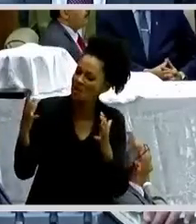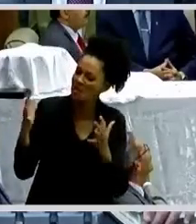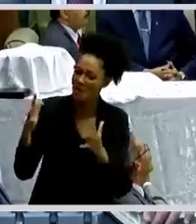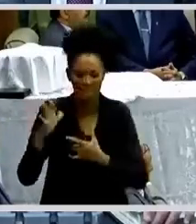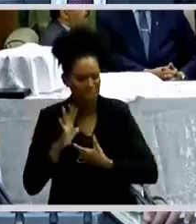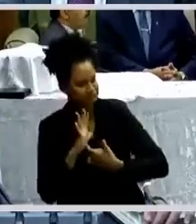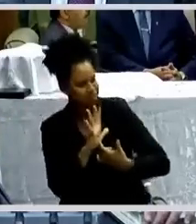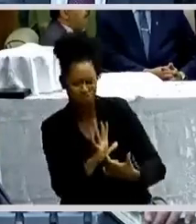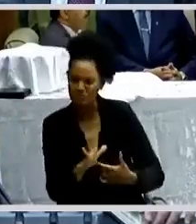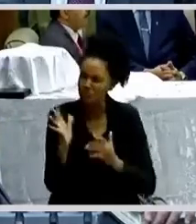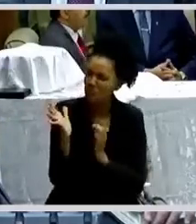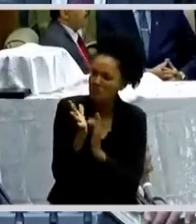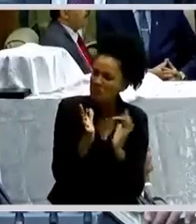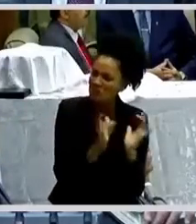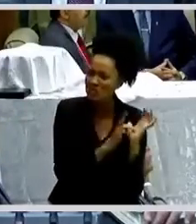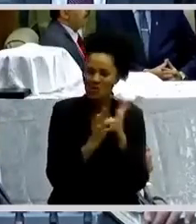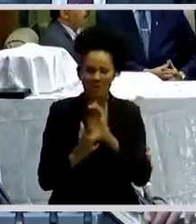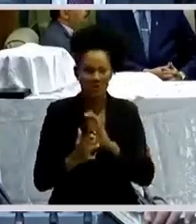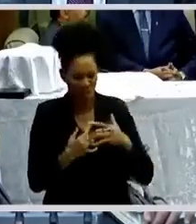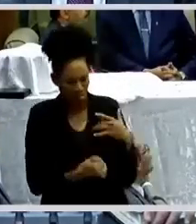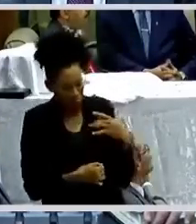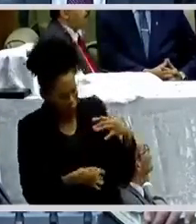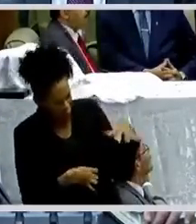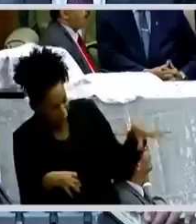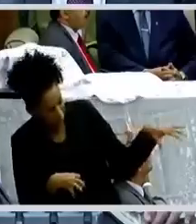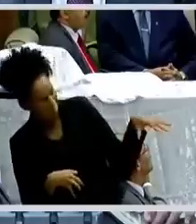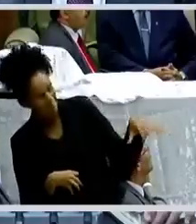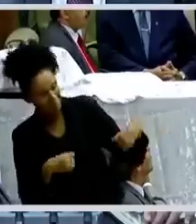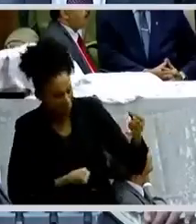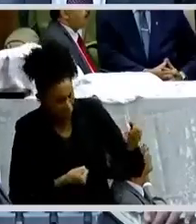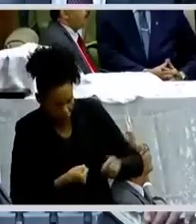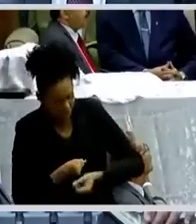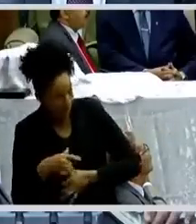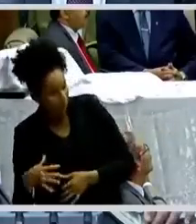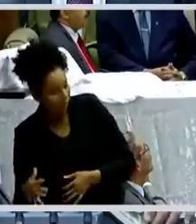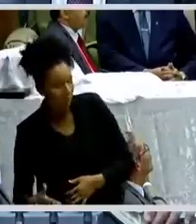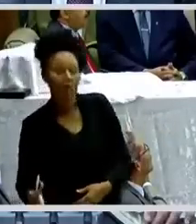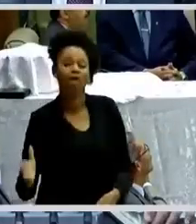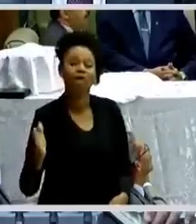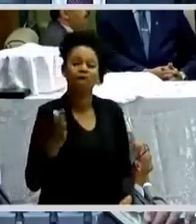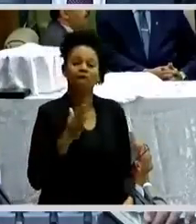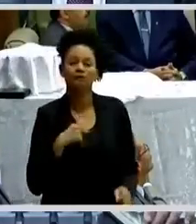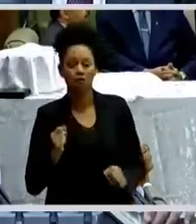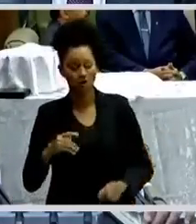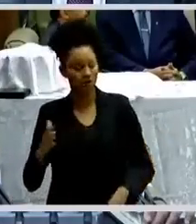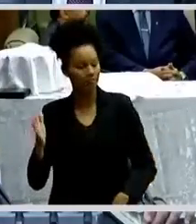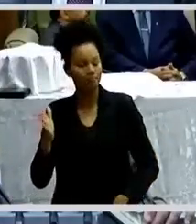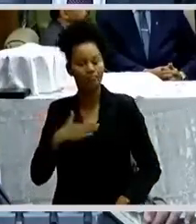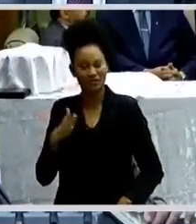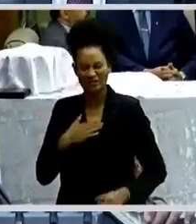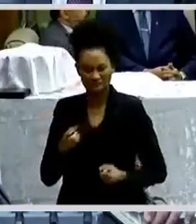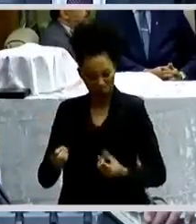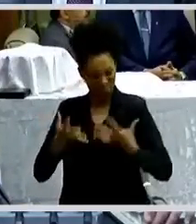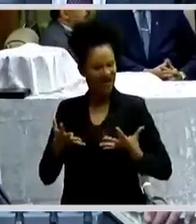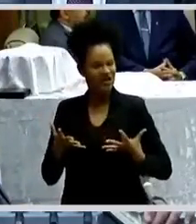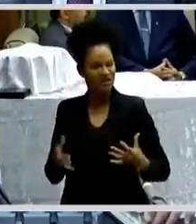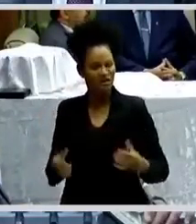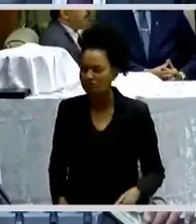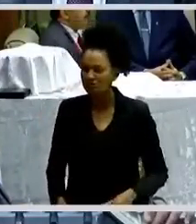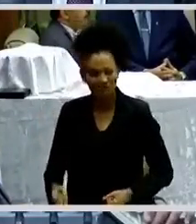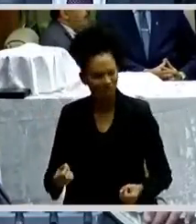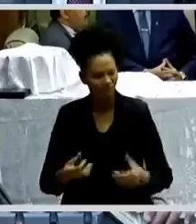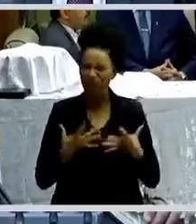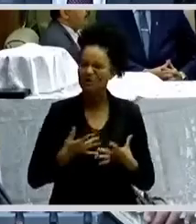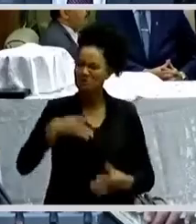apresentação, Jesus dando entrevista, todo ralado, todo quebrado, e ele bateu no peito, o organizador disse: impactamos, impactamos